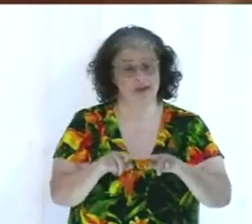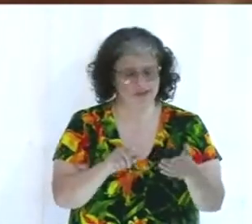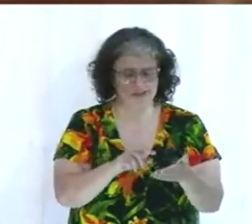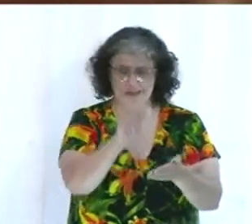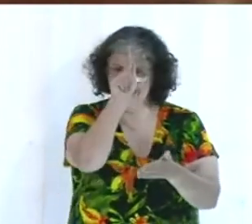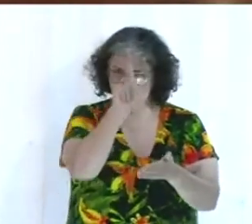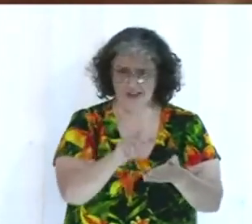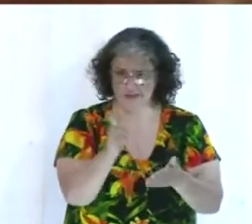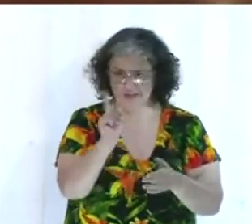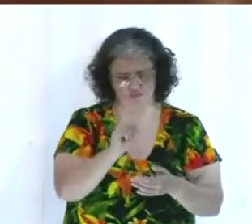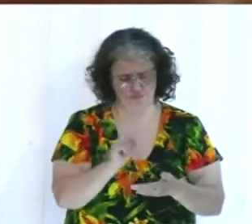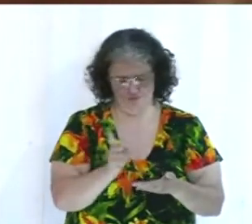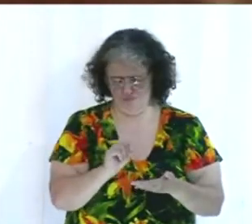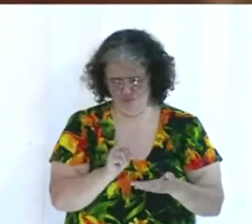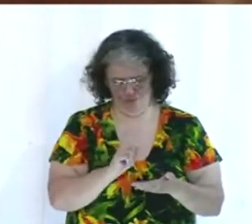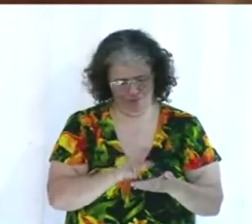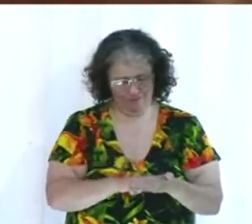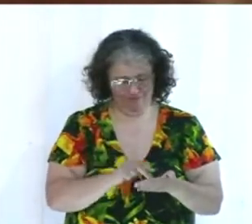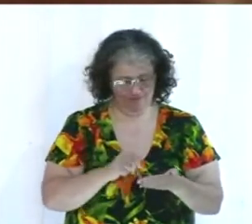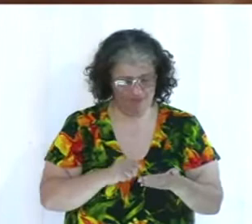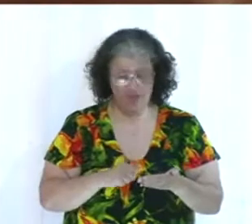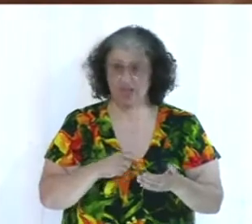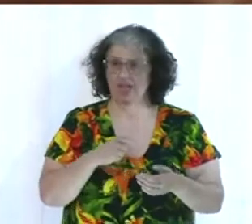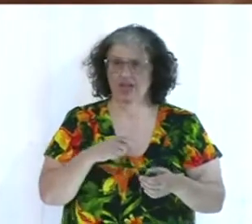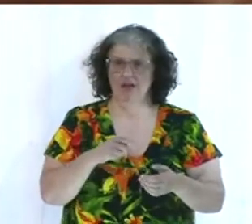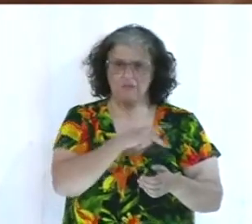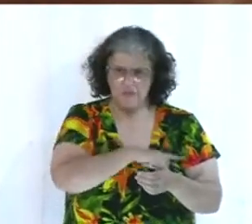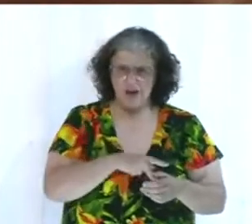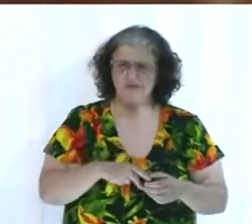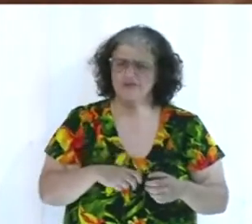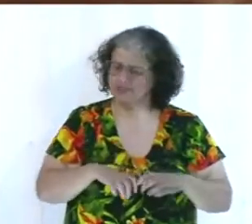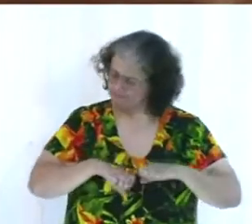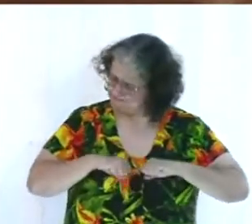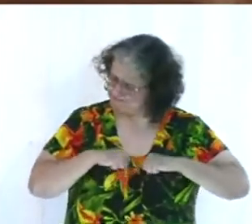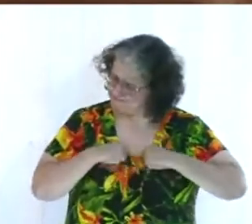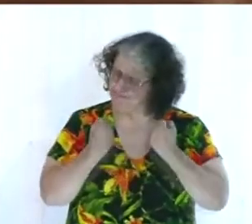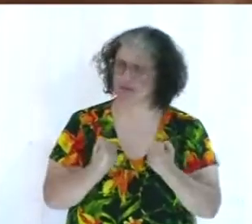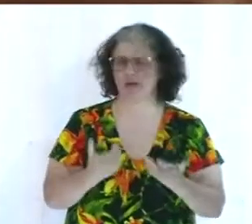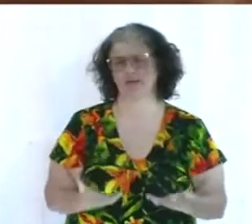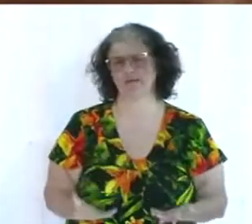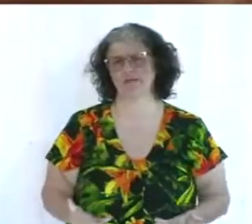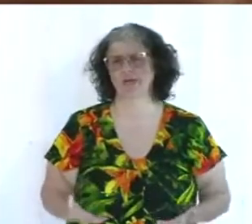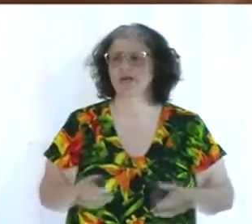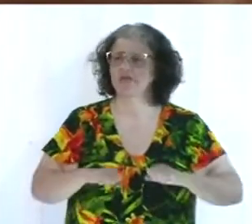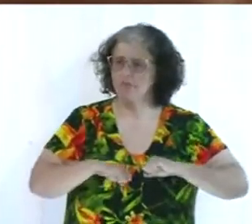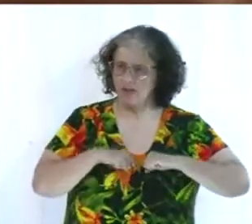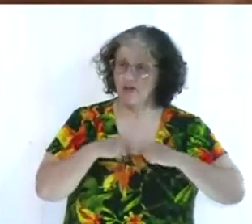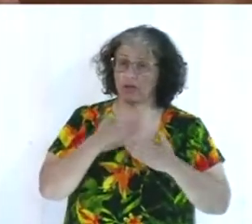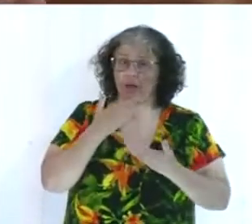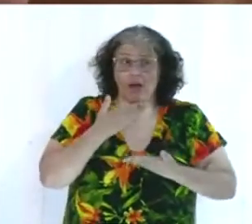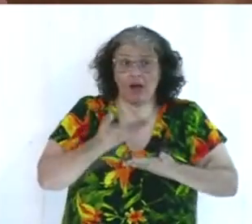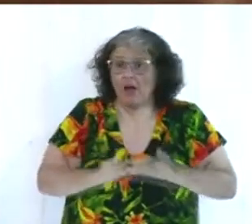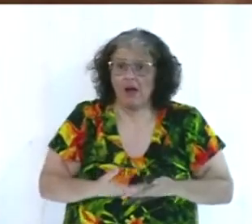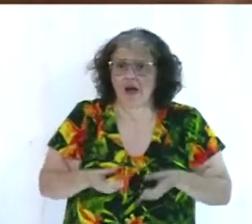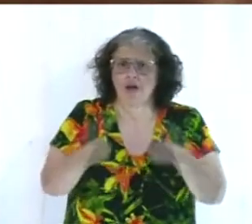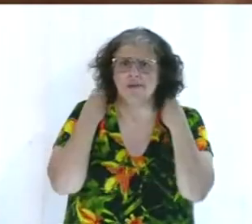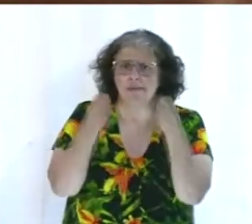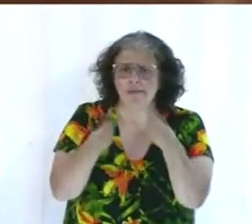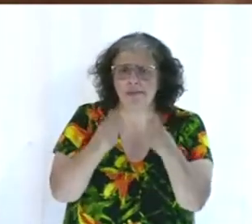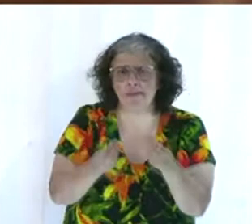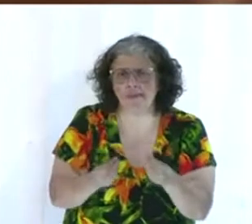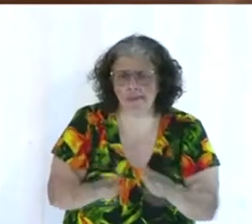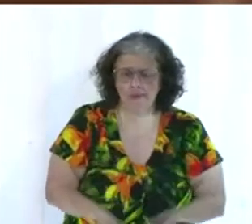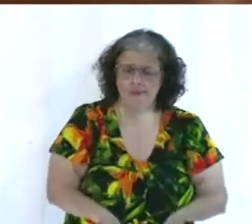triste, perplexo como um pastor que ensinou aqueles irmãos a genuína palavra de Deus e que agora estão sendo